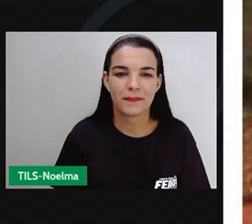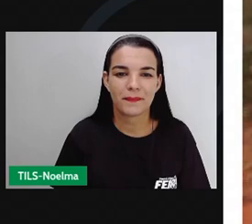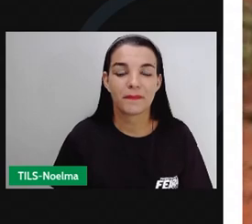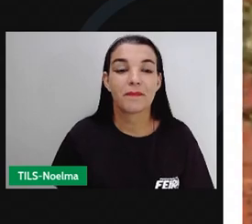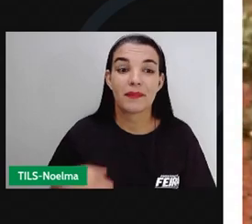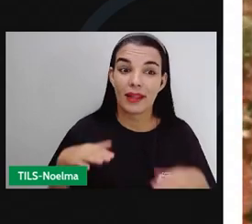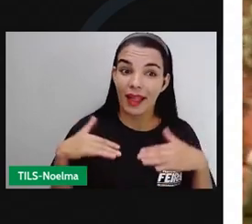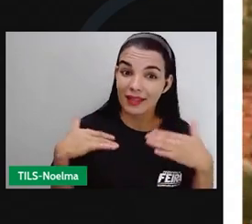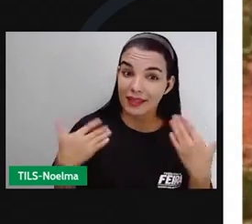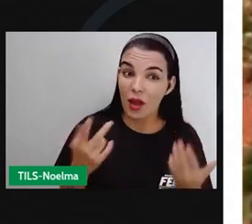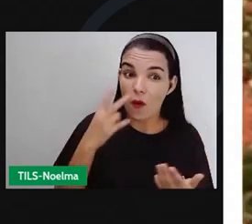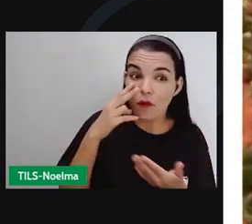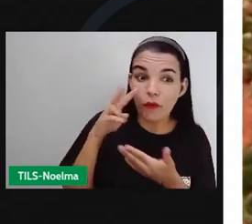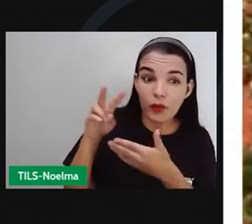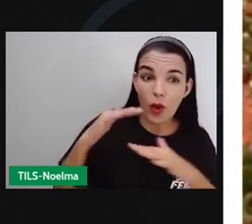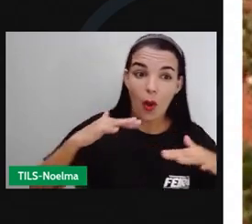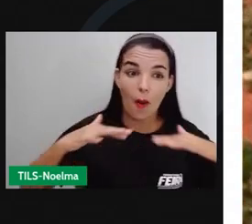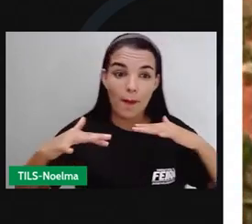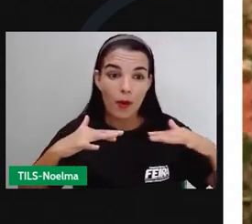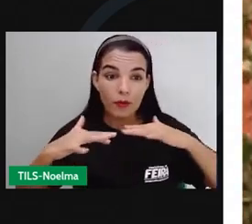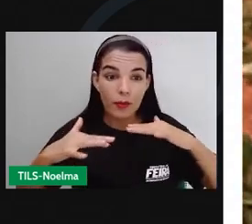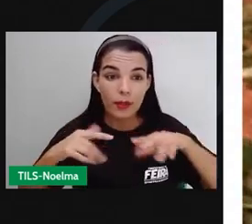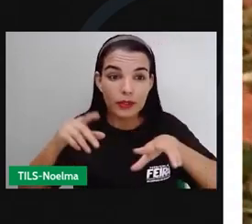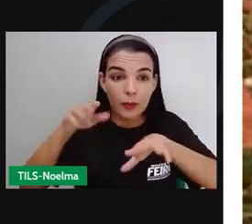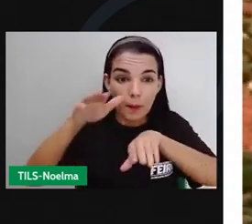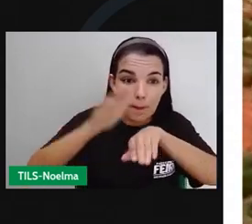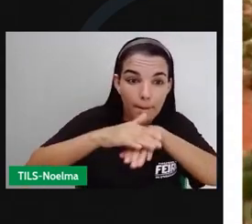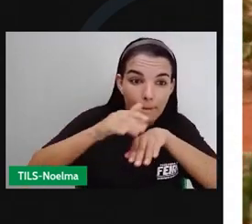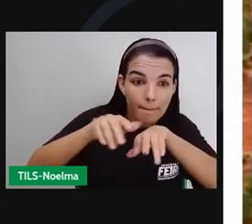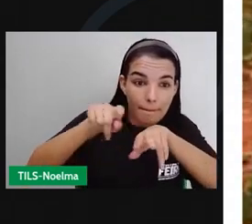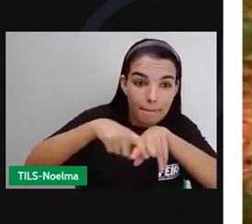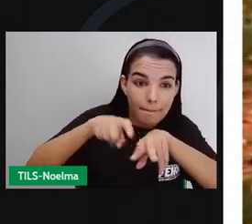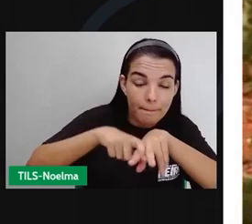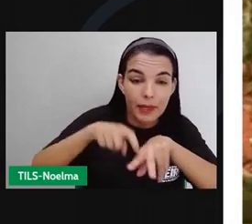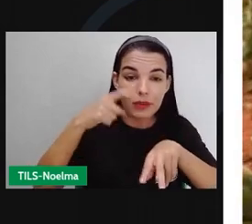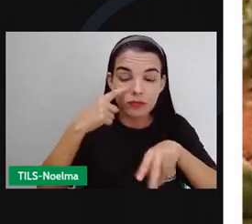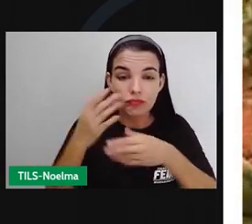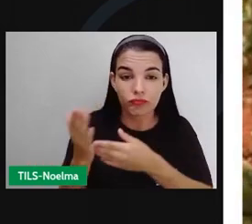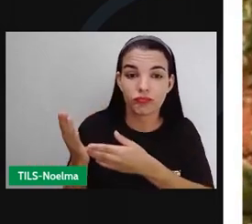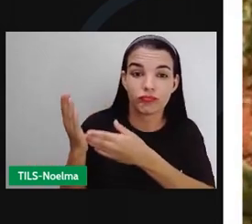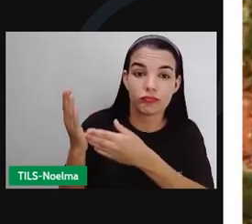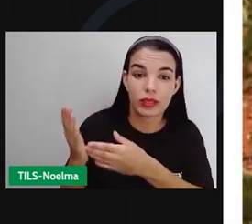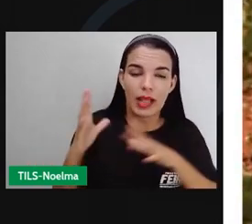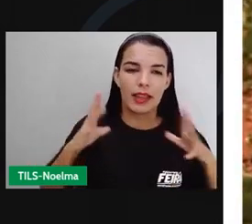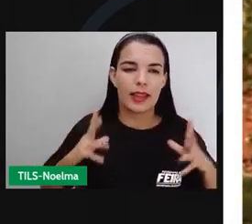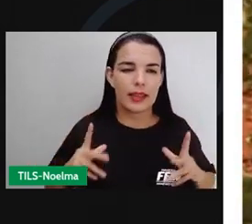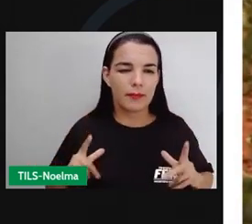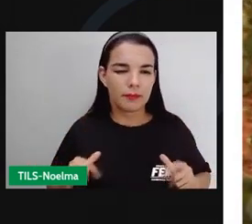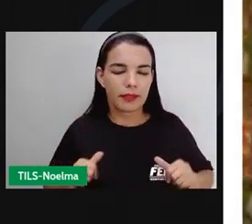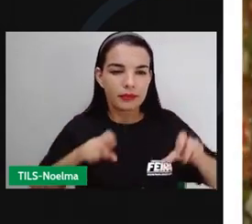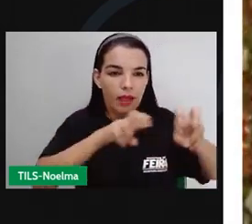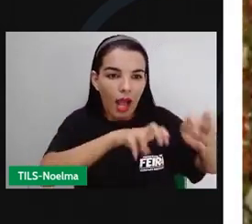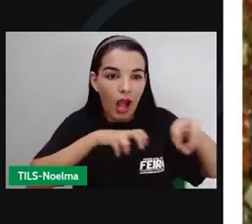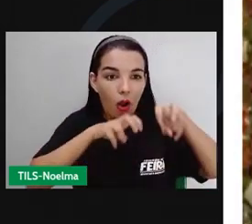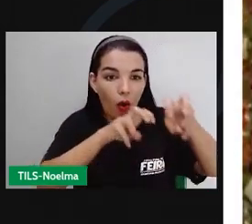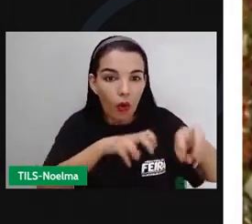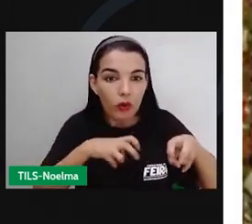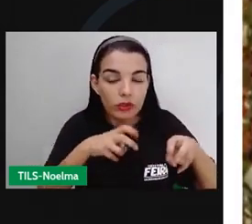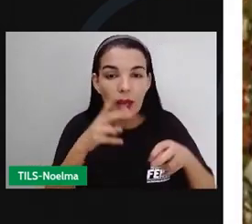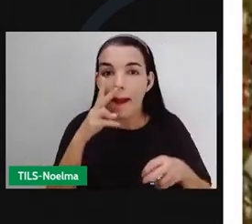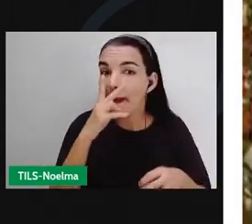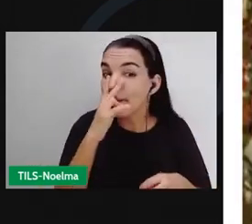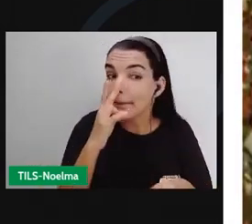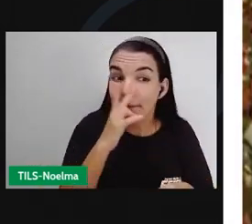Verificando os movimentos dos pés de quem está manuseando a enxada, limpando mato na roça ou chachando, é semelhante aos de quem